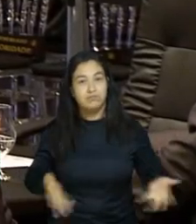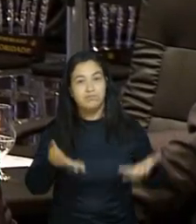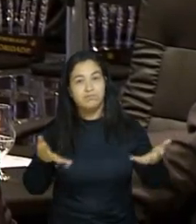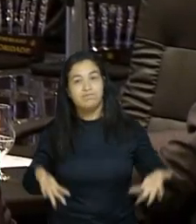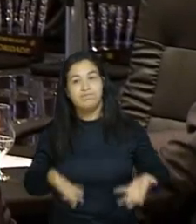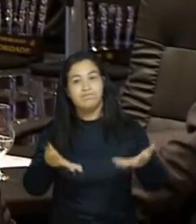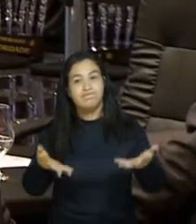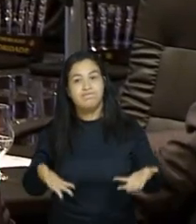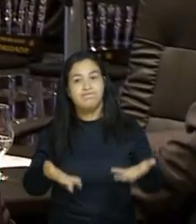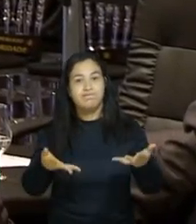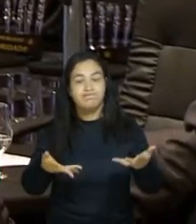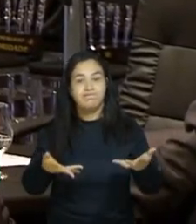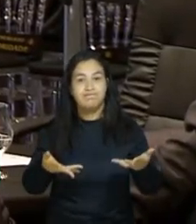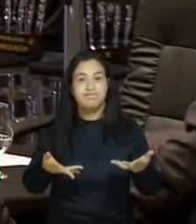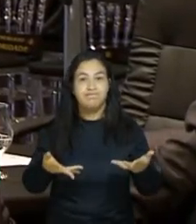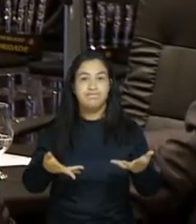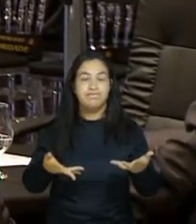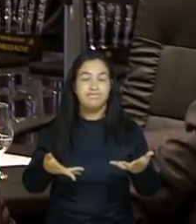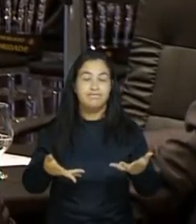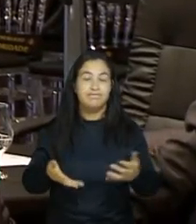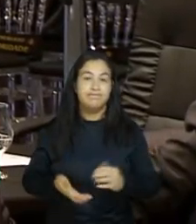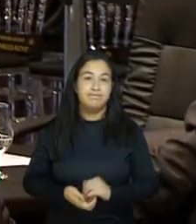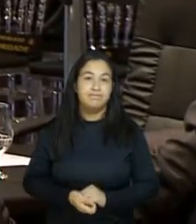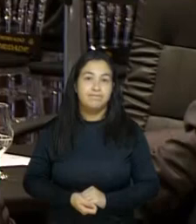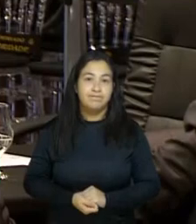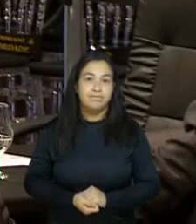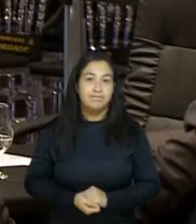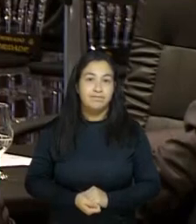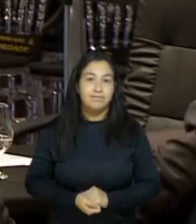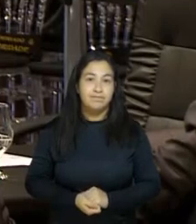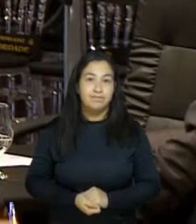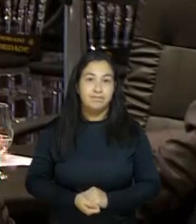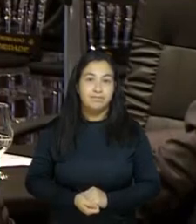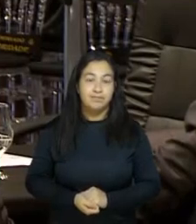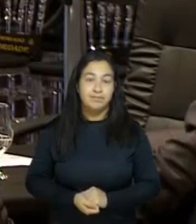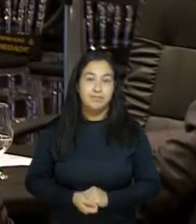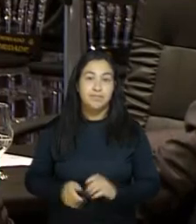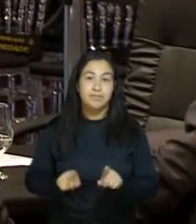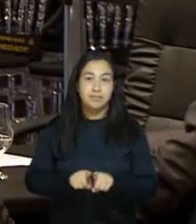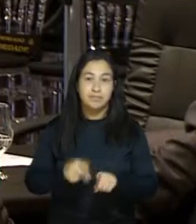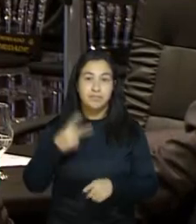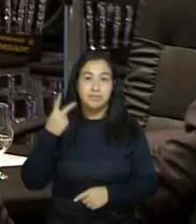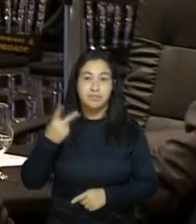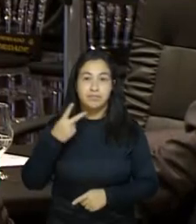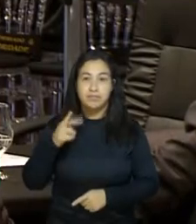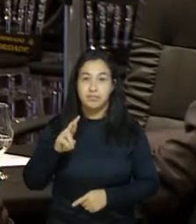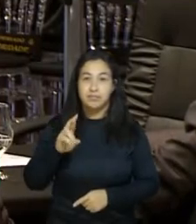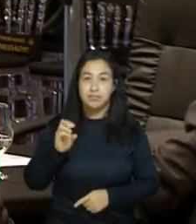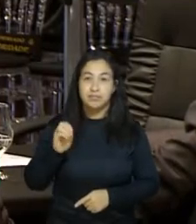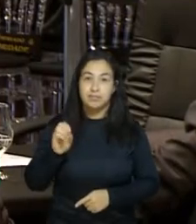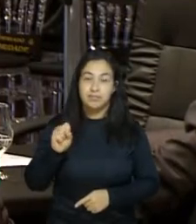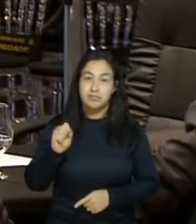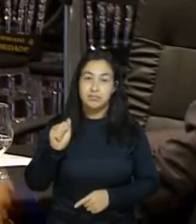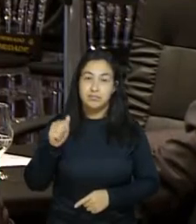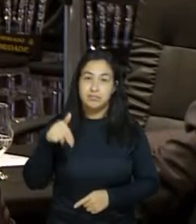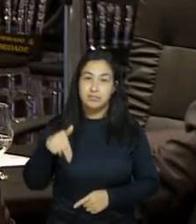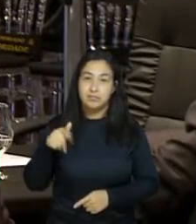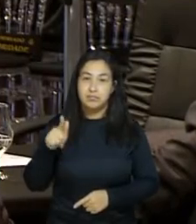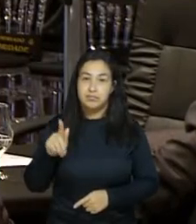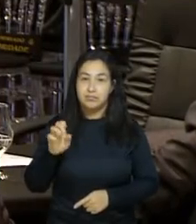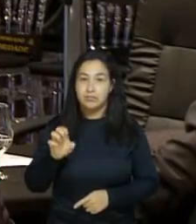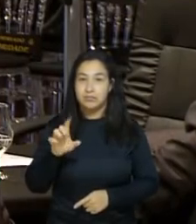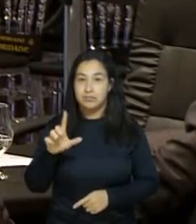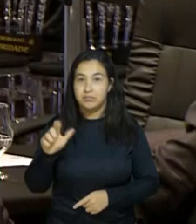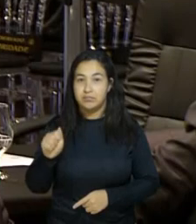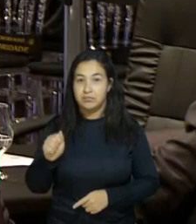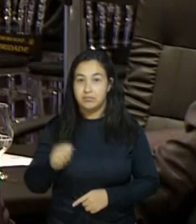da colonização italiana no Brasil e também em Santa Catarina. Mas eu recebi da vereadora Rosângela e dos demais vereadores, do prefeito Arão, do